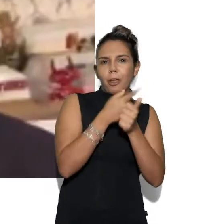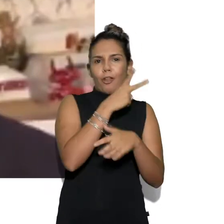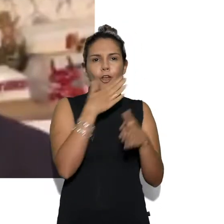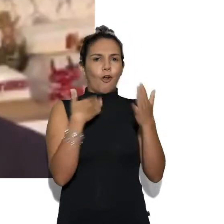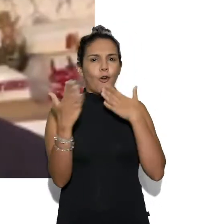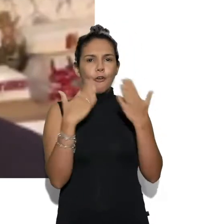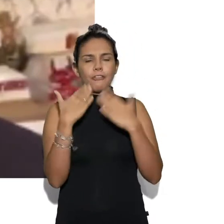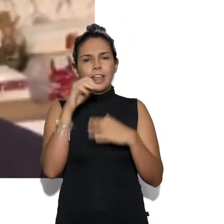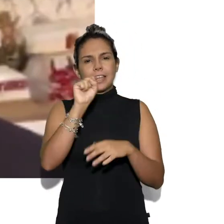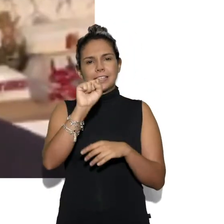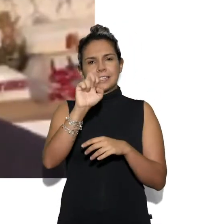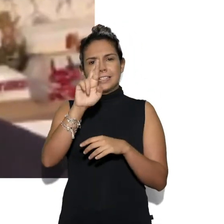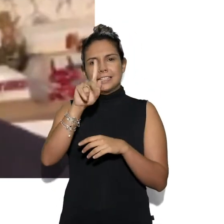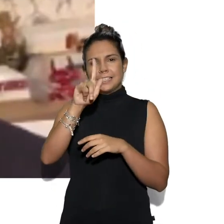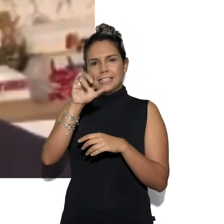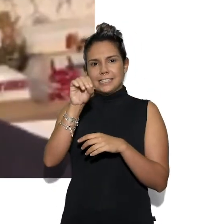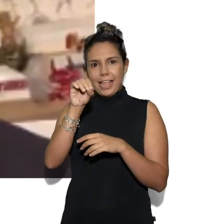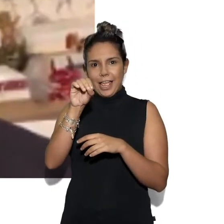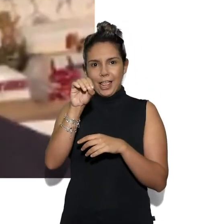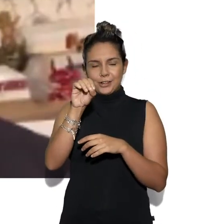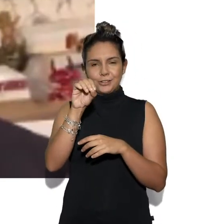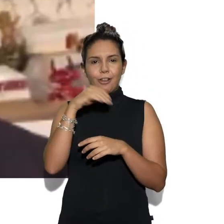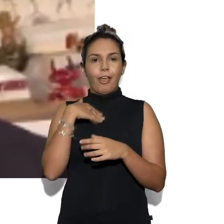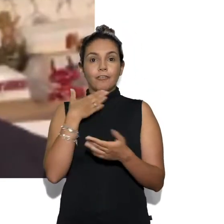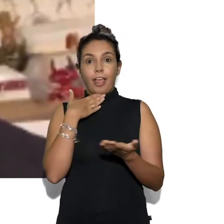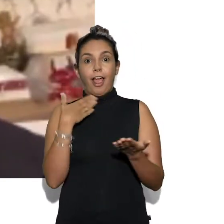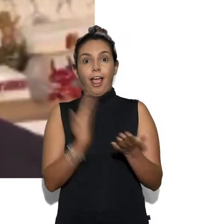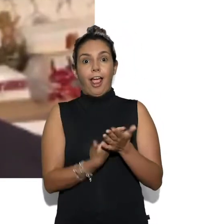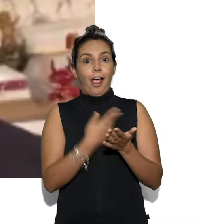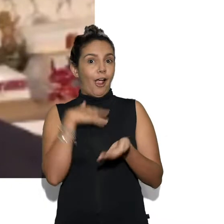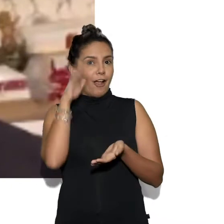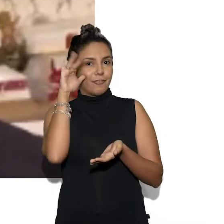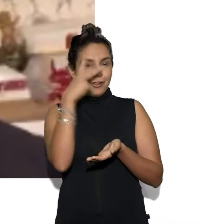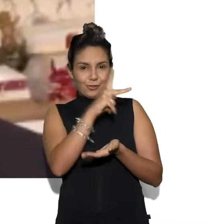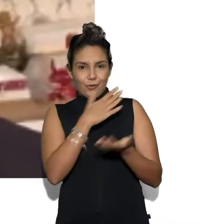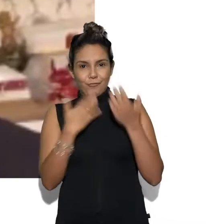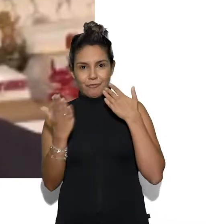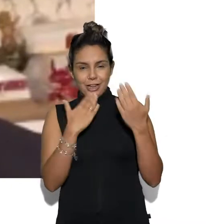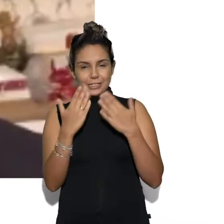conversas com o Sérgio Abranches, eu fico fascinado. O Sérgio é